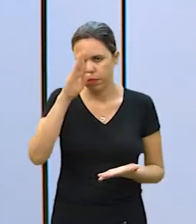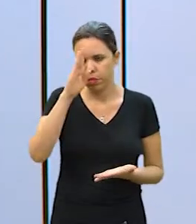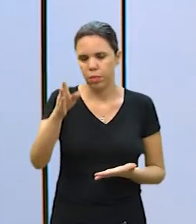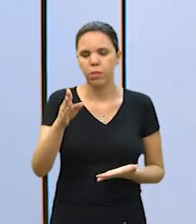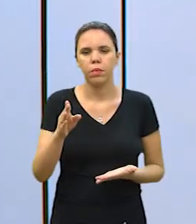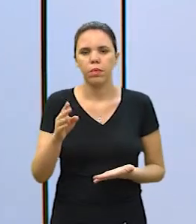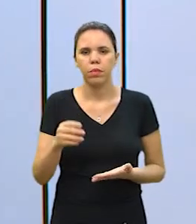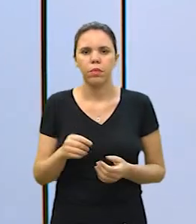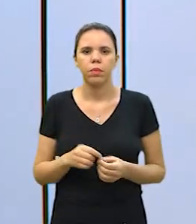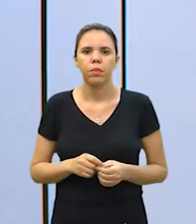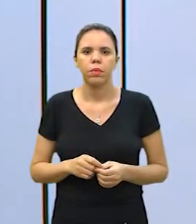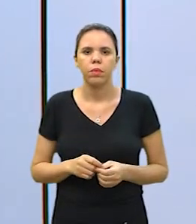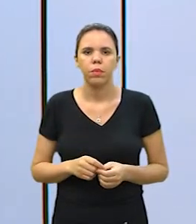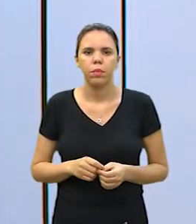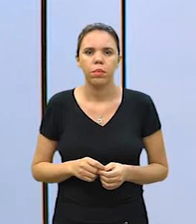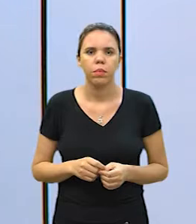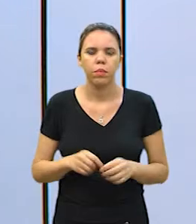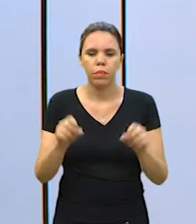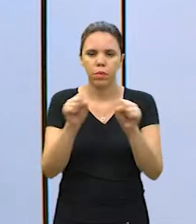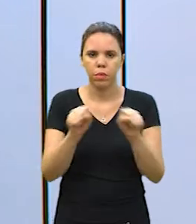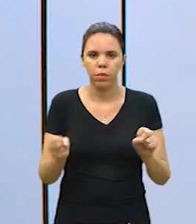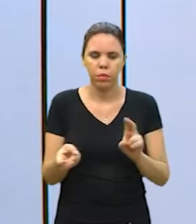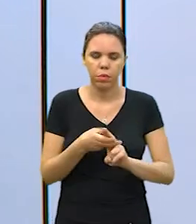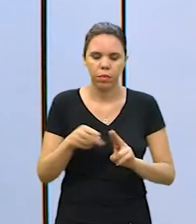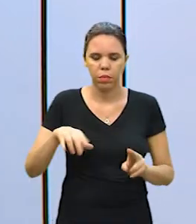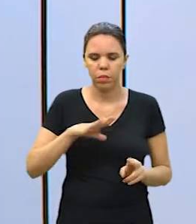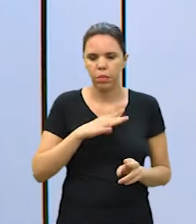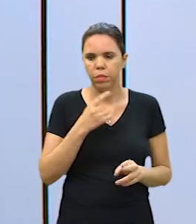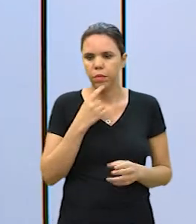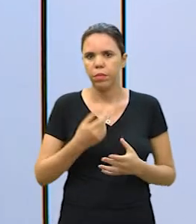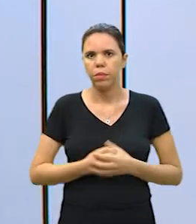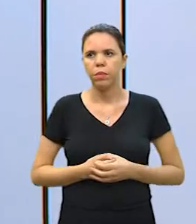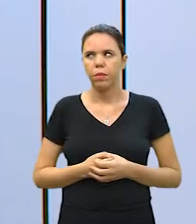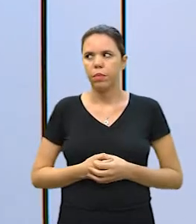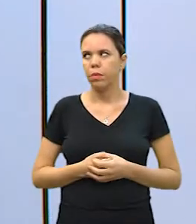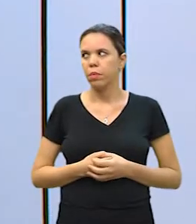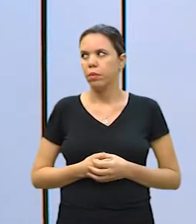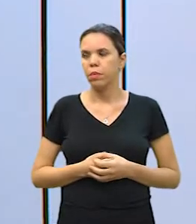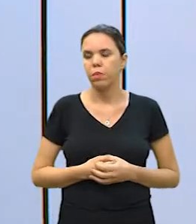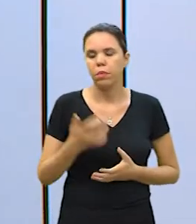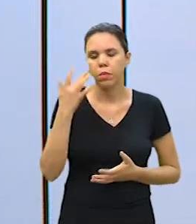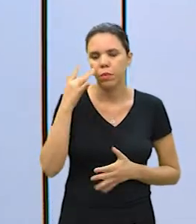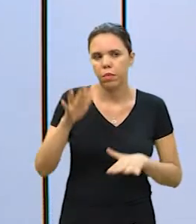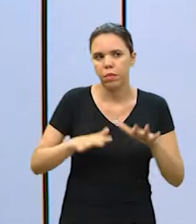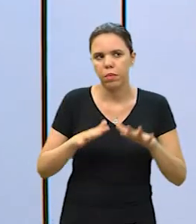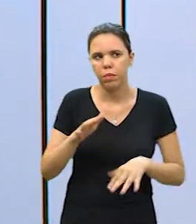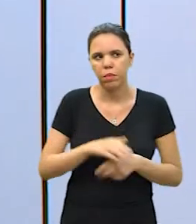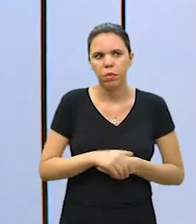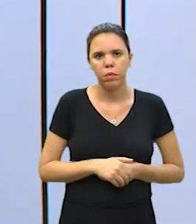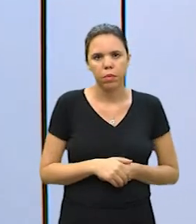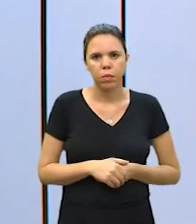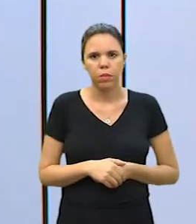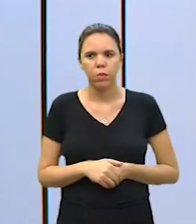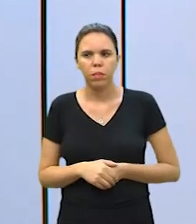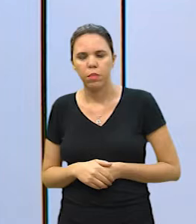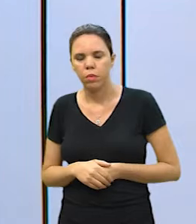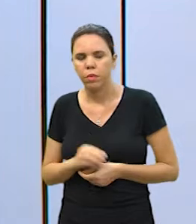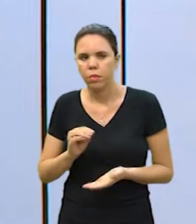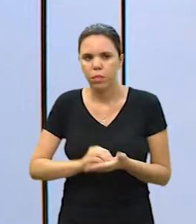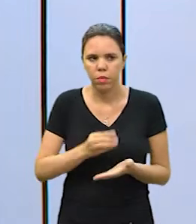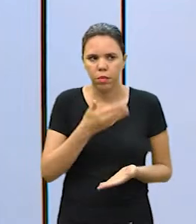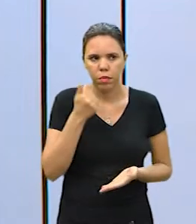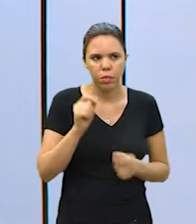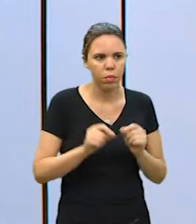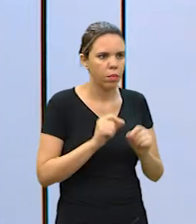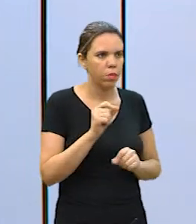são prioridade, são priorizados no Sistema Único de Saúde aqui na cidade de Campinas. Mas eu acho que, às vezes, o que